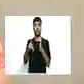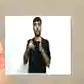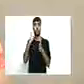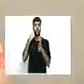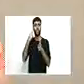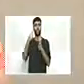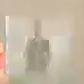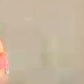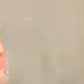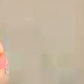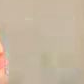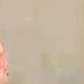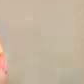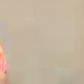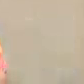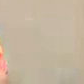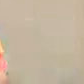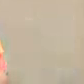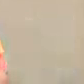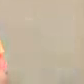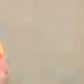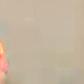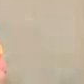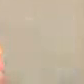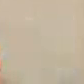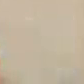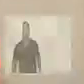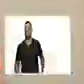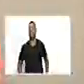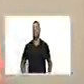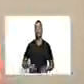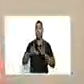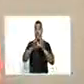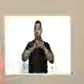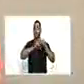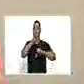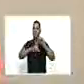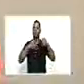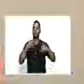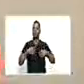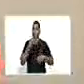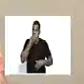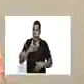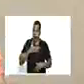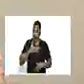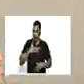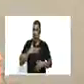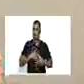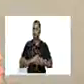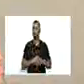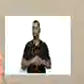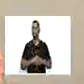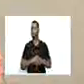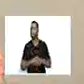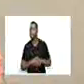gente muito de perto então tinha que mudar a lei não é tão simples isso É opinião minha tá